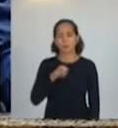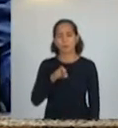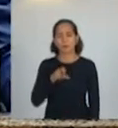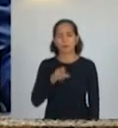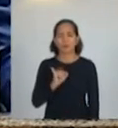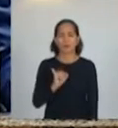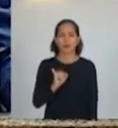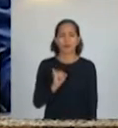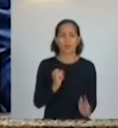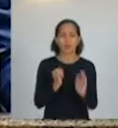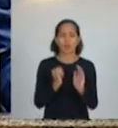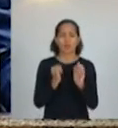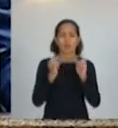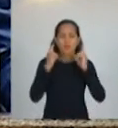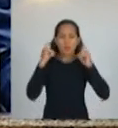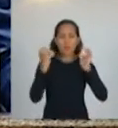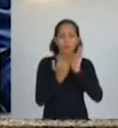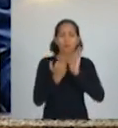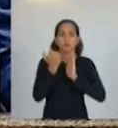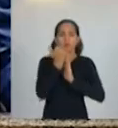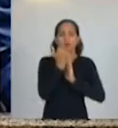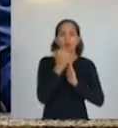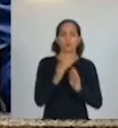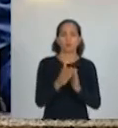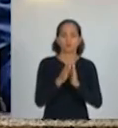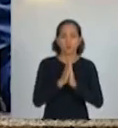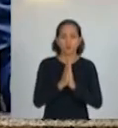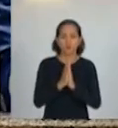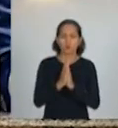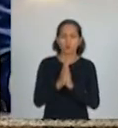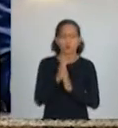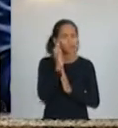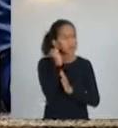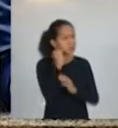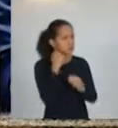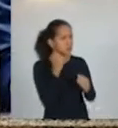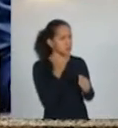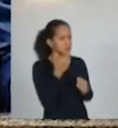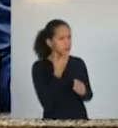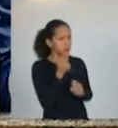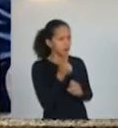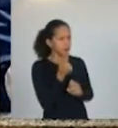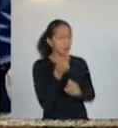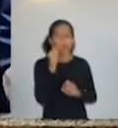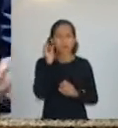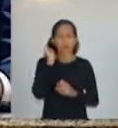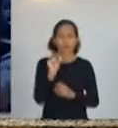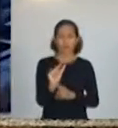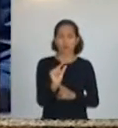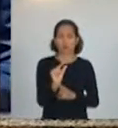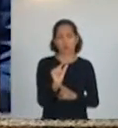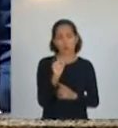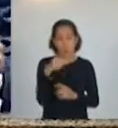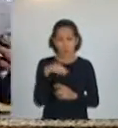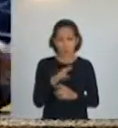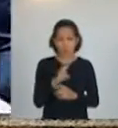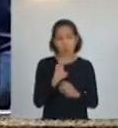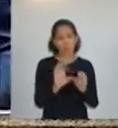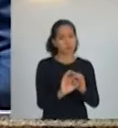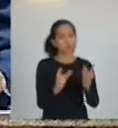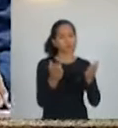favor. Ok, está estando melhor? Estou ouvindo muito pouco, mas Vossa Excelência está com a palavra. Um minuto de silêncio, por